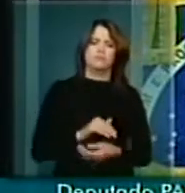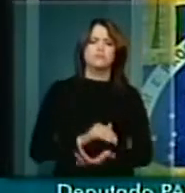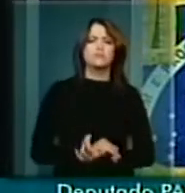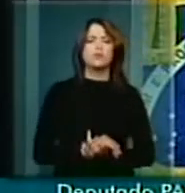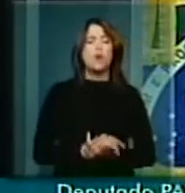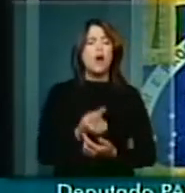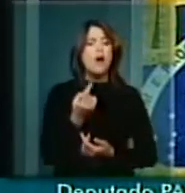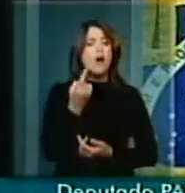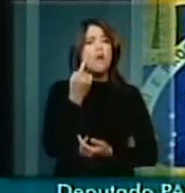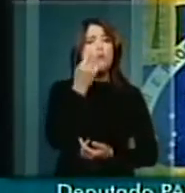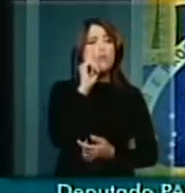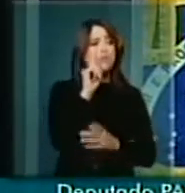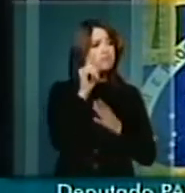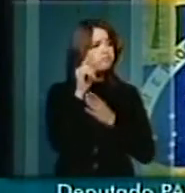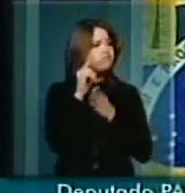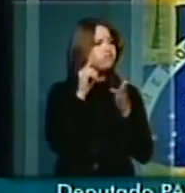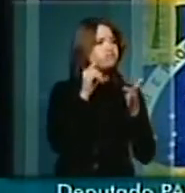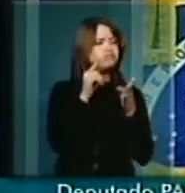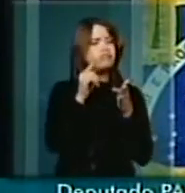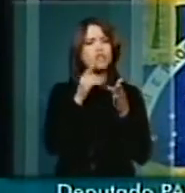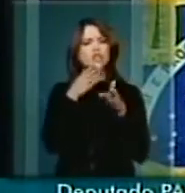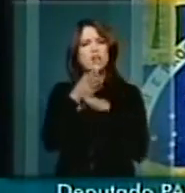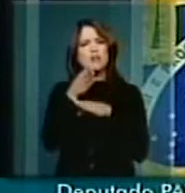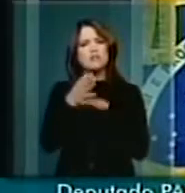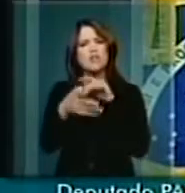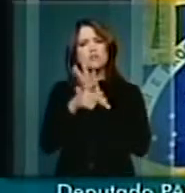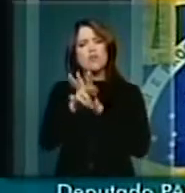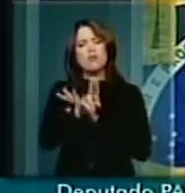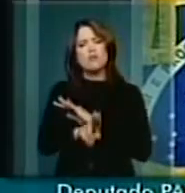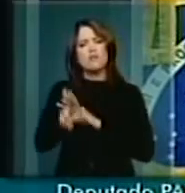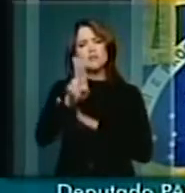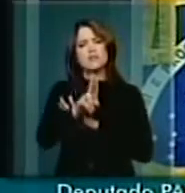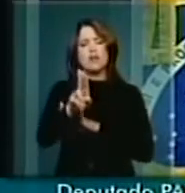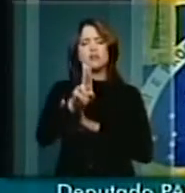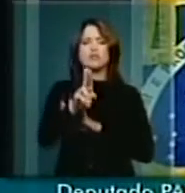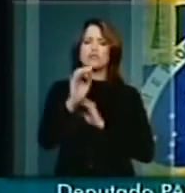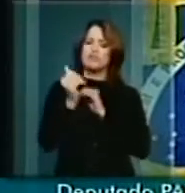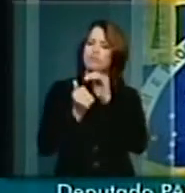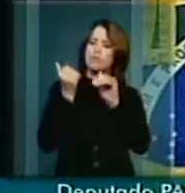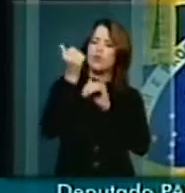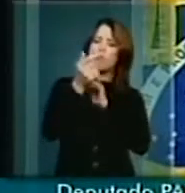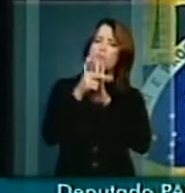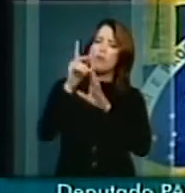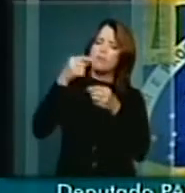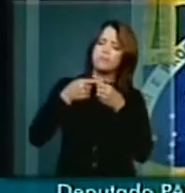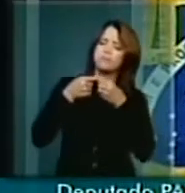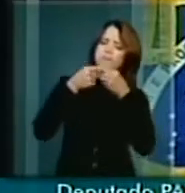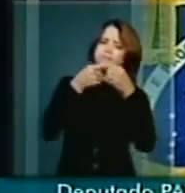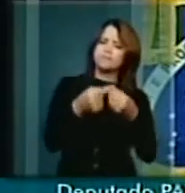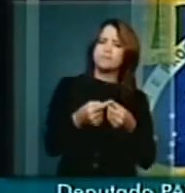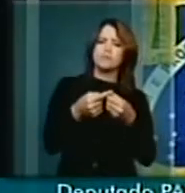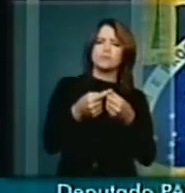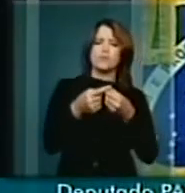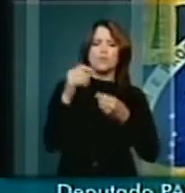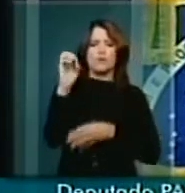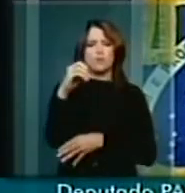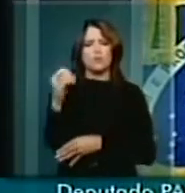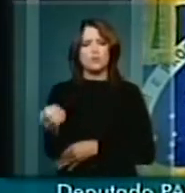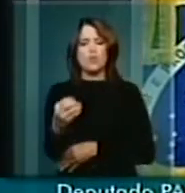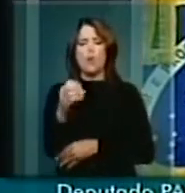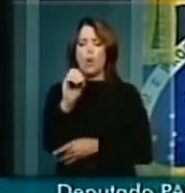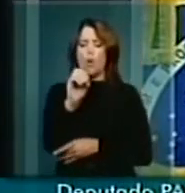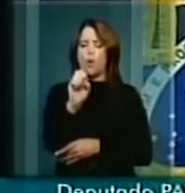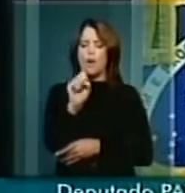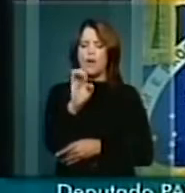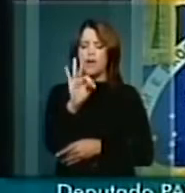a única alternativa de acesso ao ensino superior no interior do estado do Rio Grande do Sul, no oeste